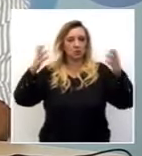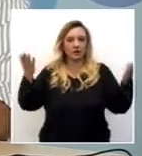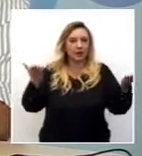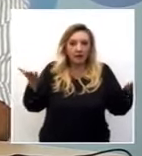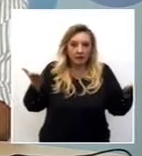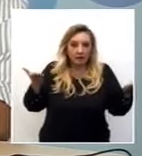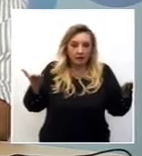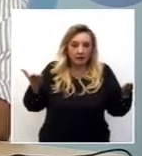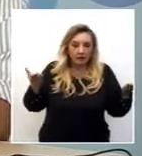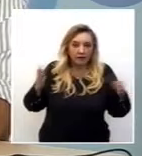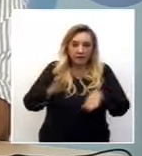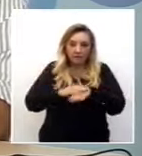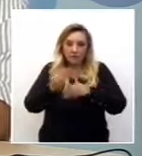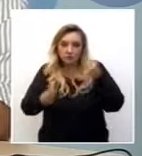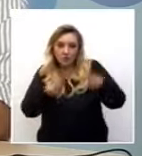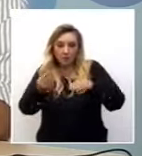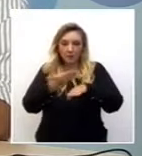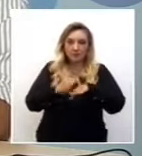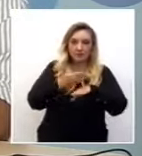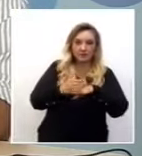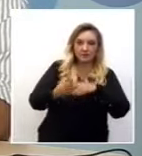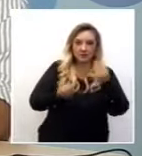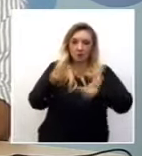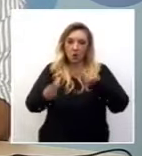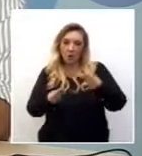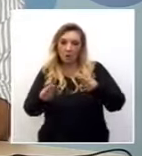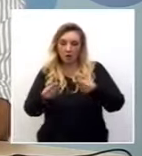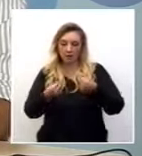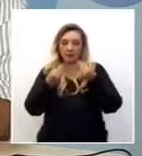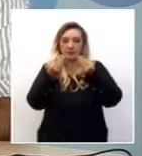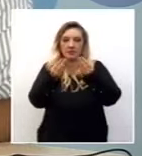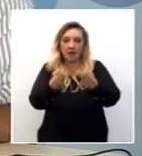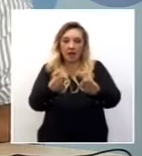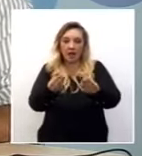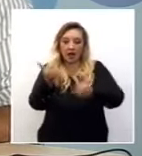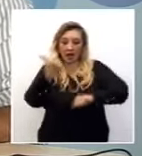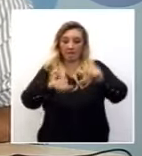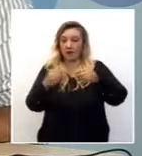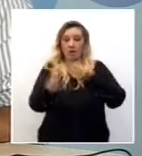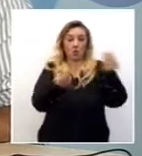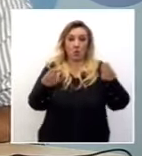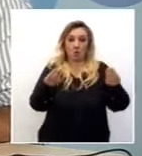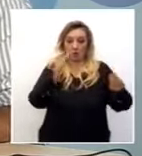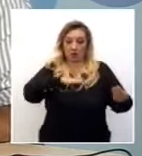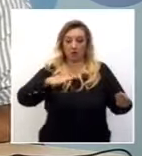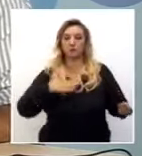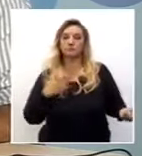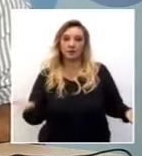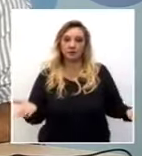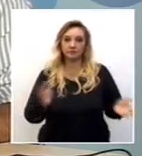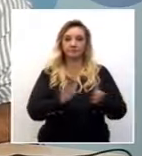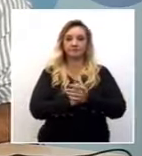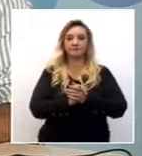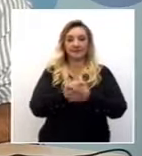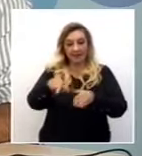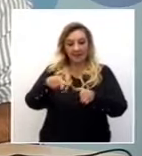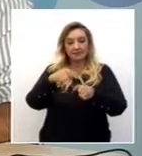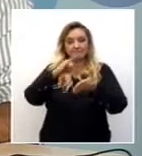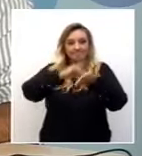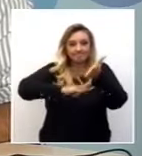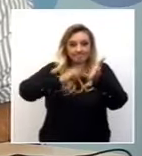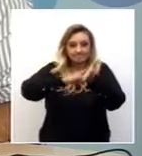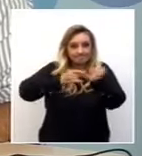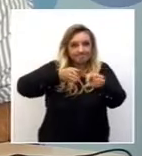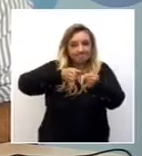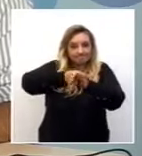e agora? Como é que eu vou fazer essas atividades? Como vai ser essa entrega? Como é que eu vou avaliar esse meu aluno? E esse documento orientador,